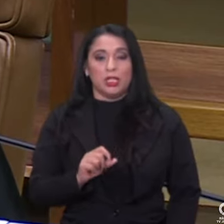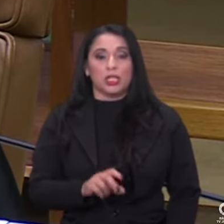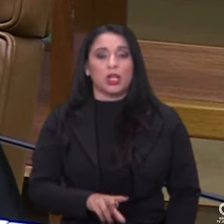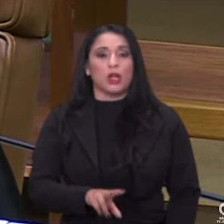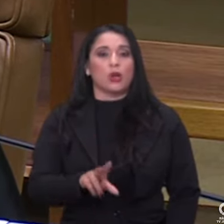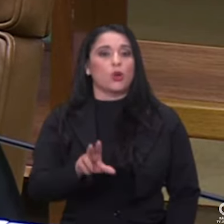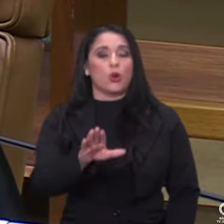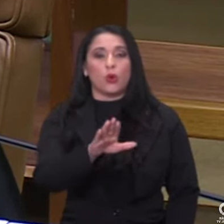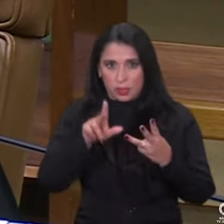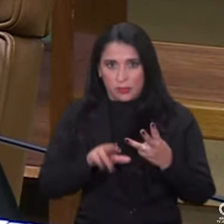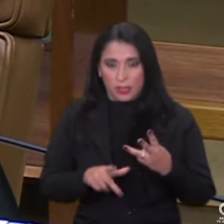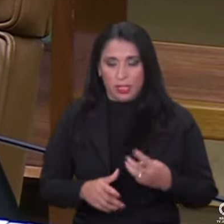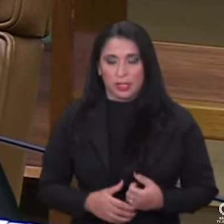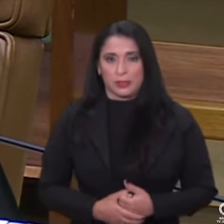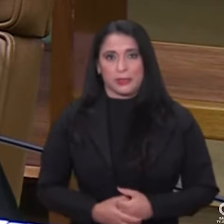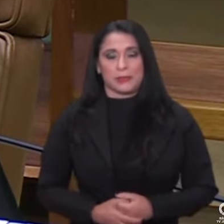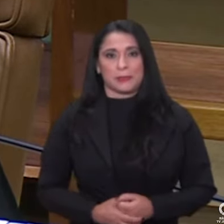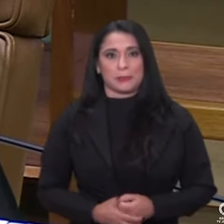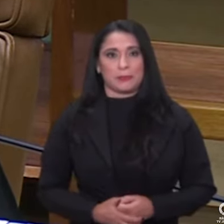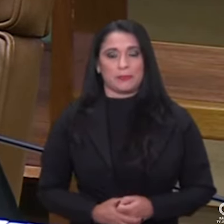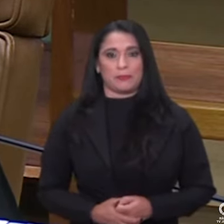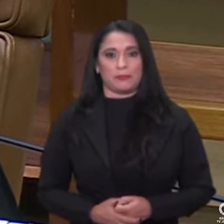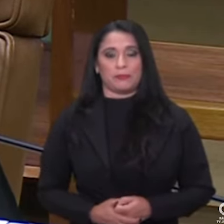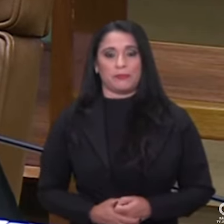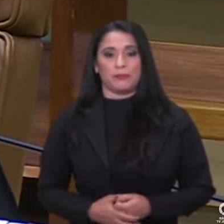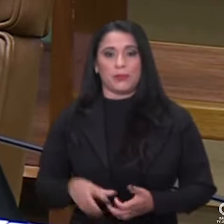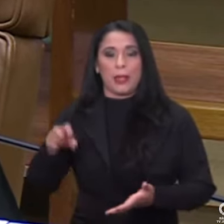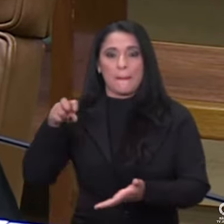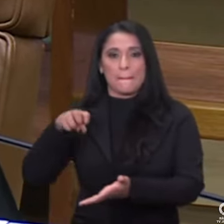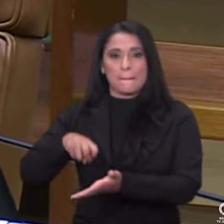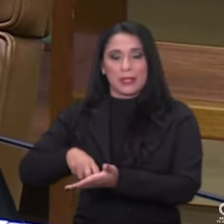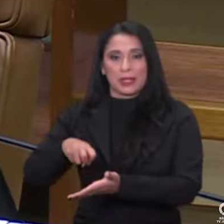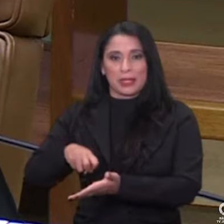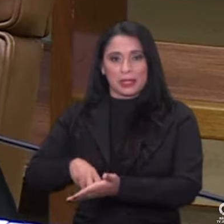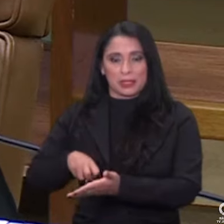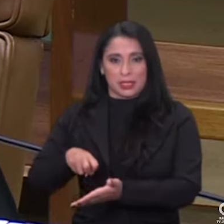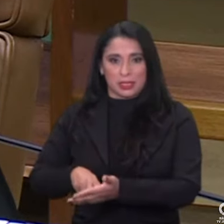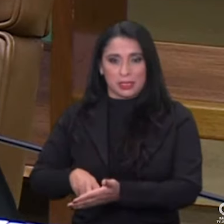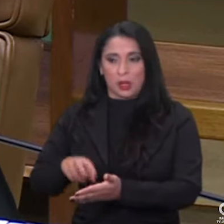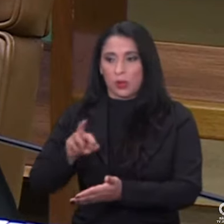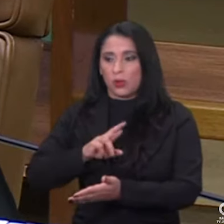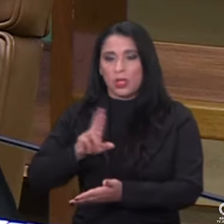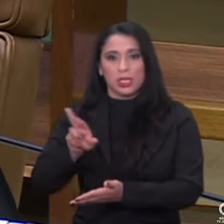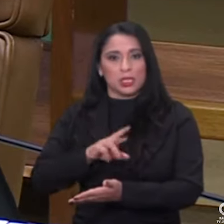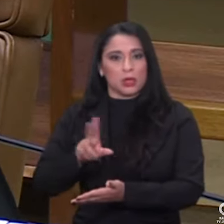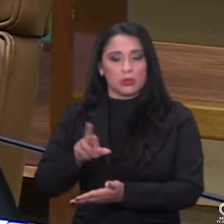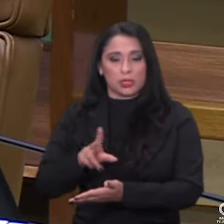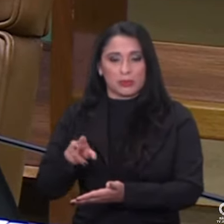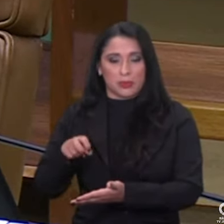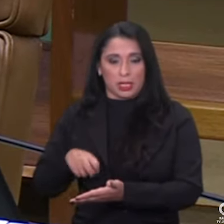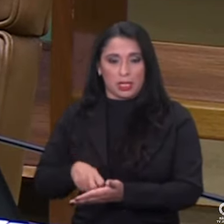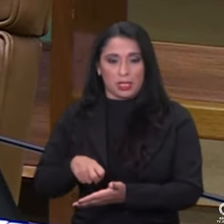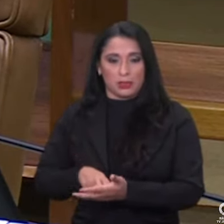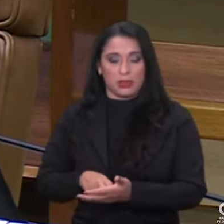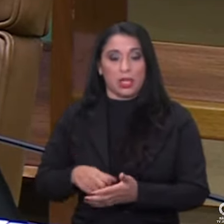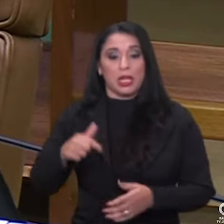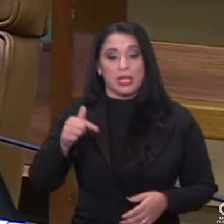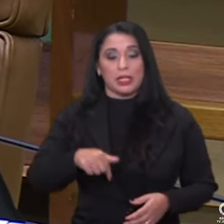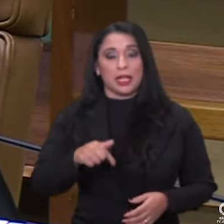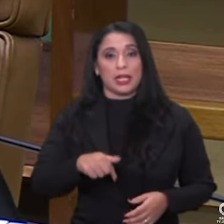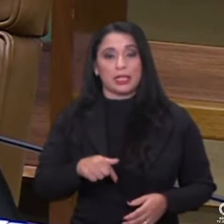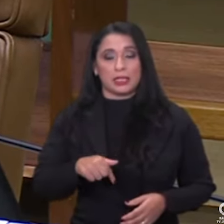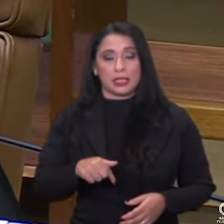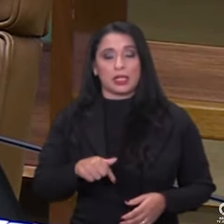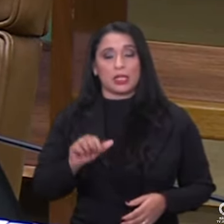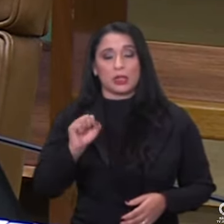todos os usuários de drogas. Despenalização, que foi a posição dessa corte na turma, num julgamento